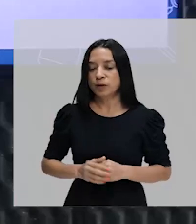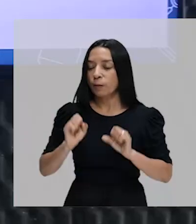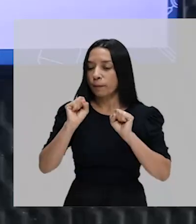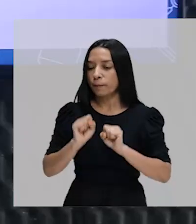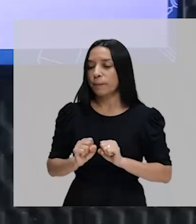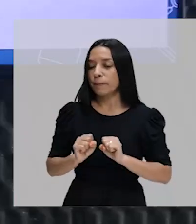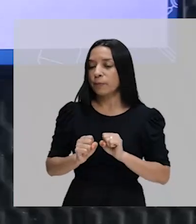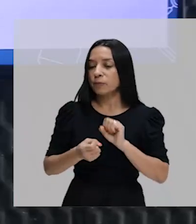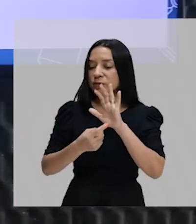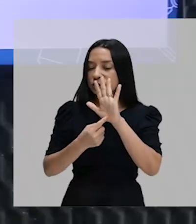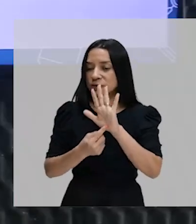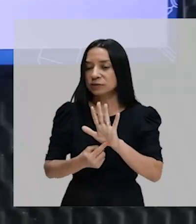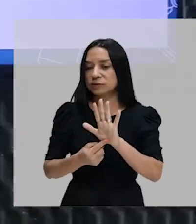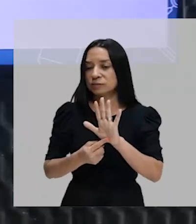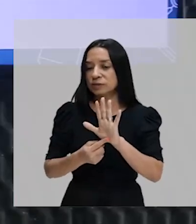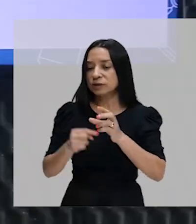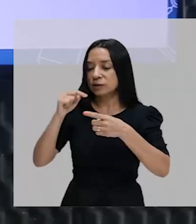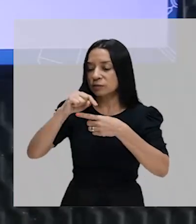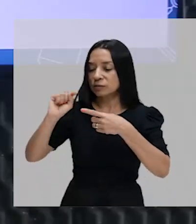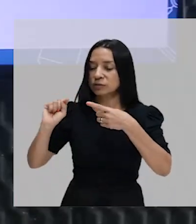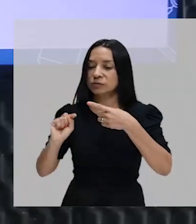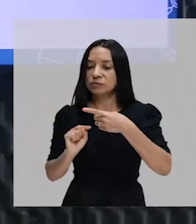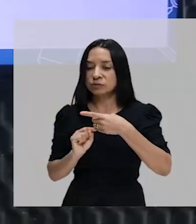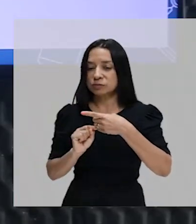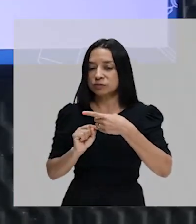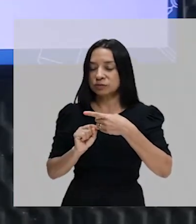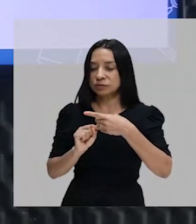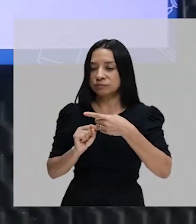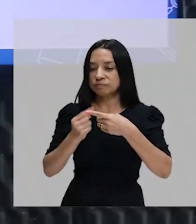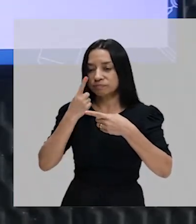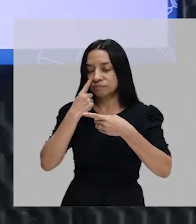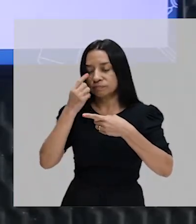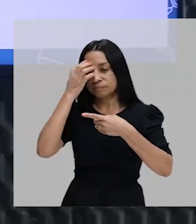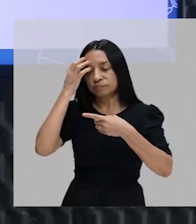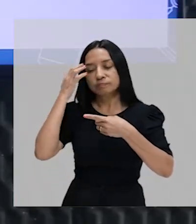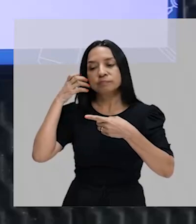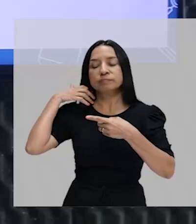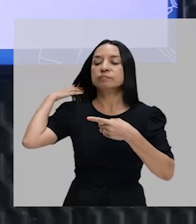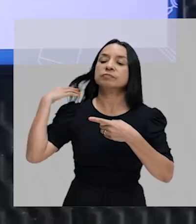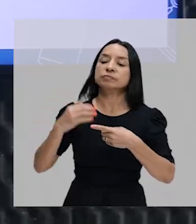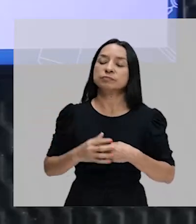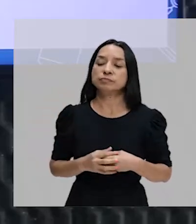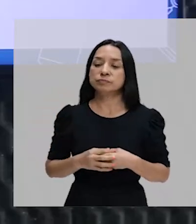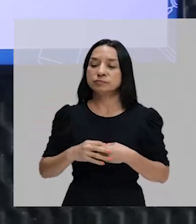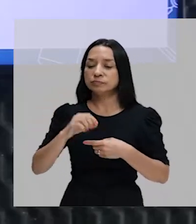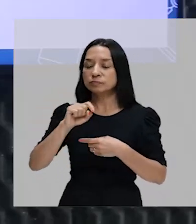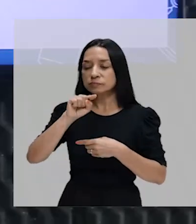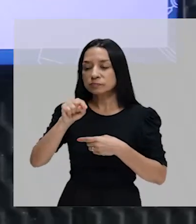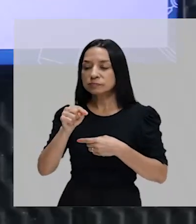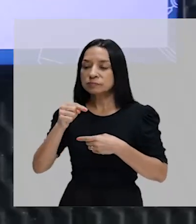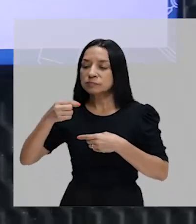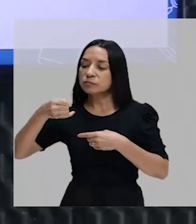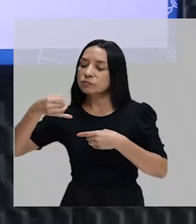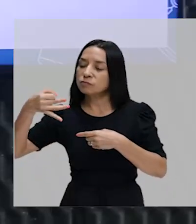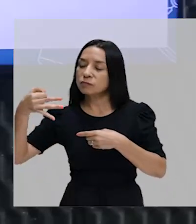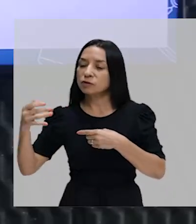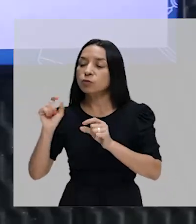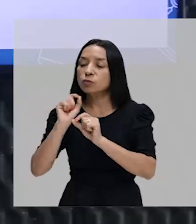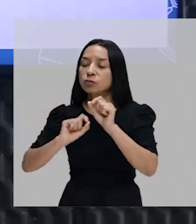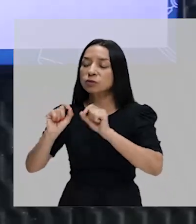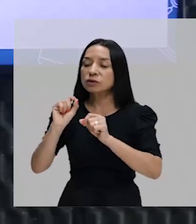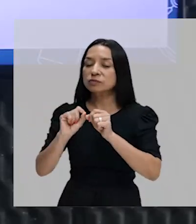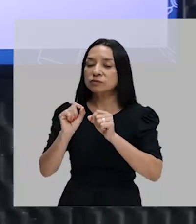né, expressar aquelas frações lá, né, olha só, as frações em notação decimal, o que nós fizemos?